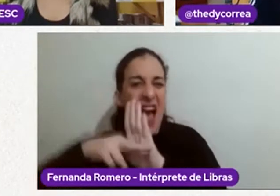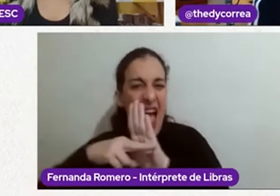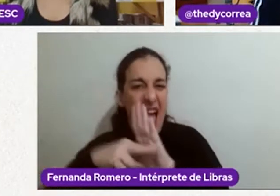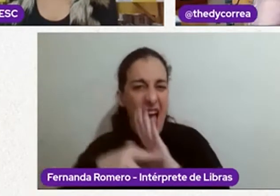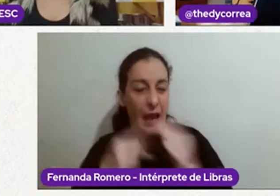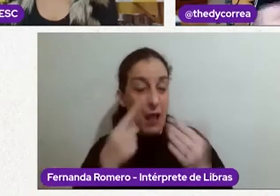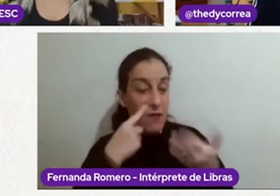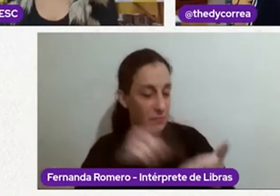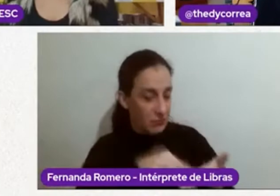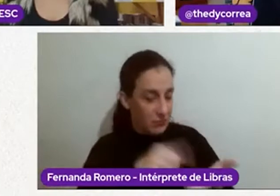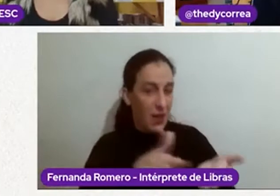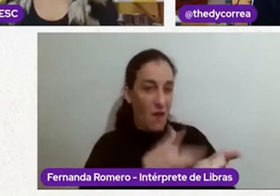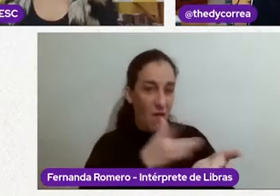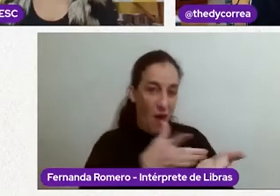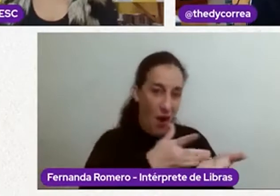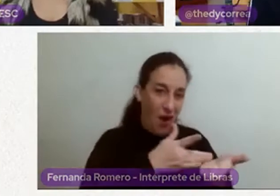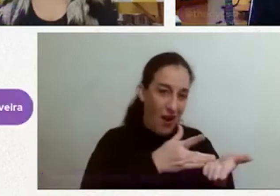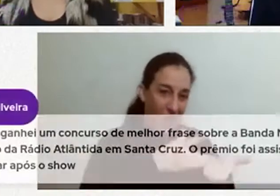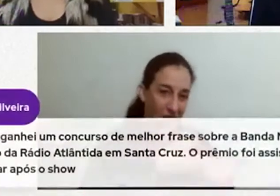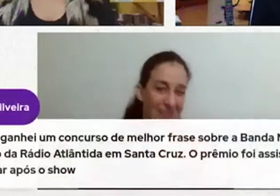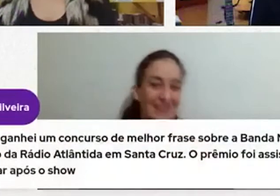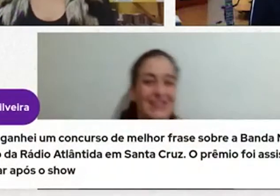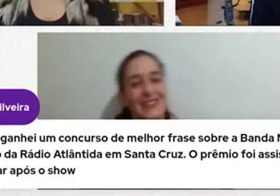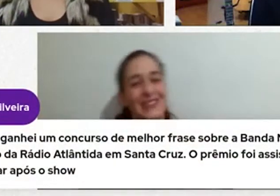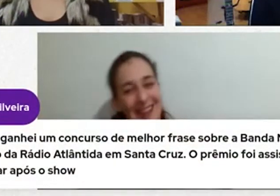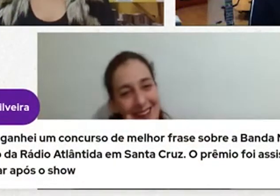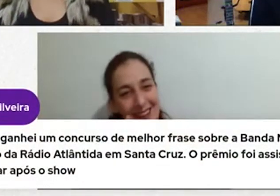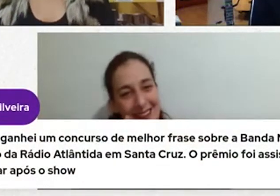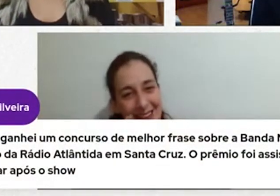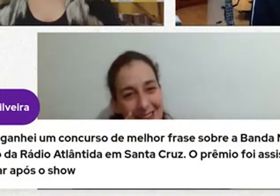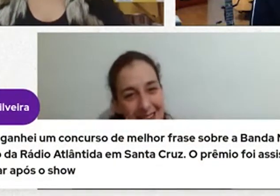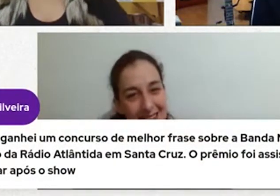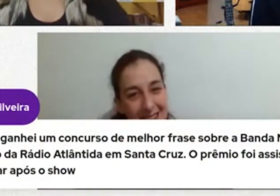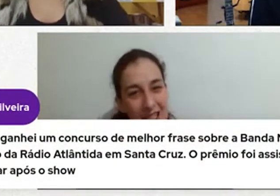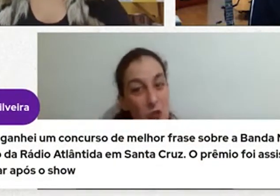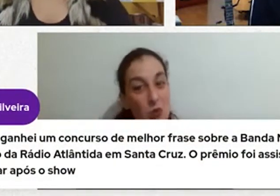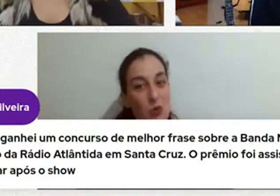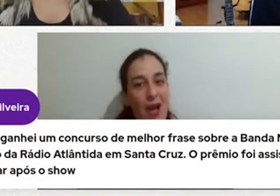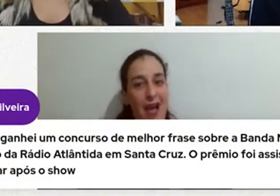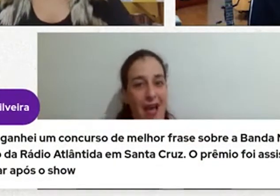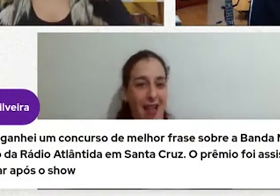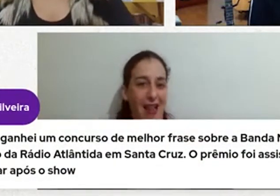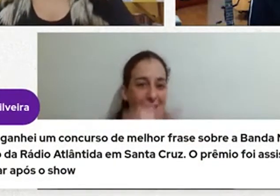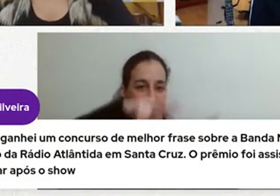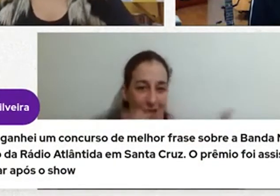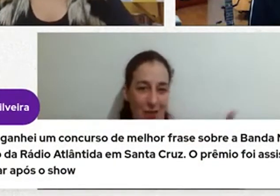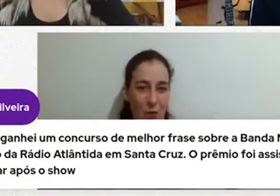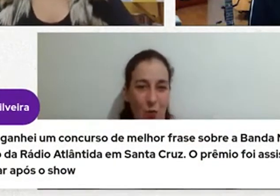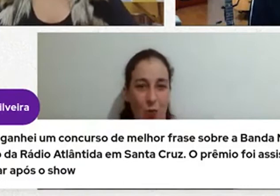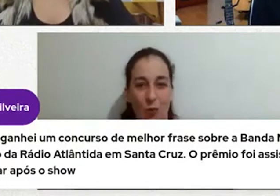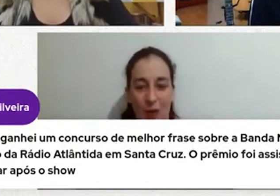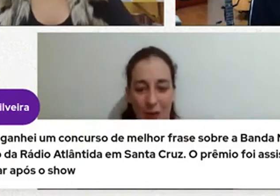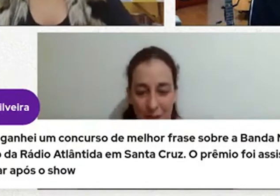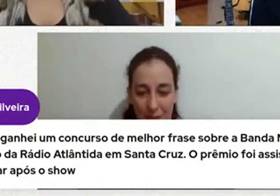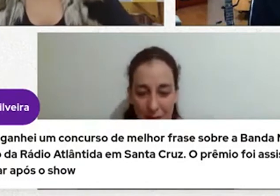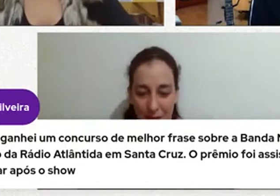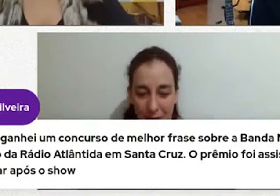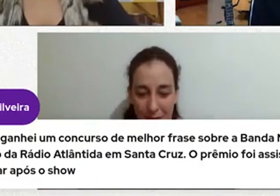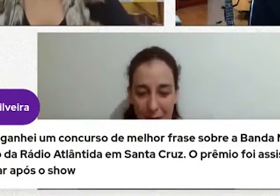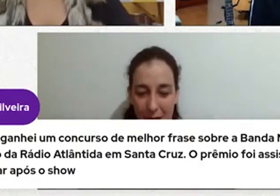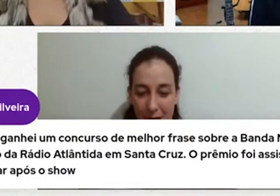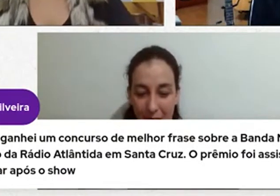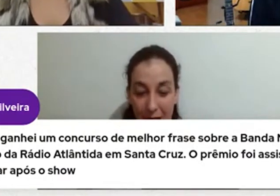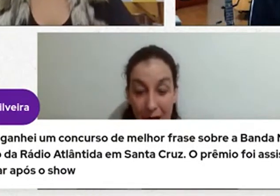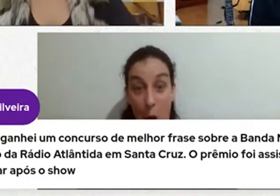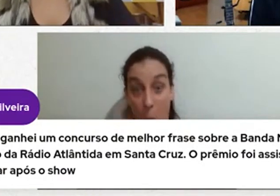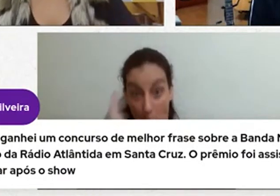folheia, entendeu? Volta. Isso aí a mecânica da leitura está ali, né? Olha só, tem uma pessoa